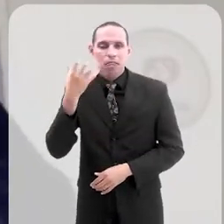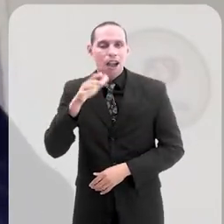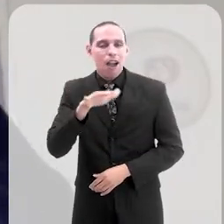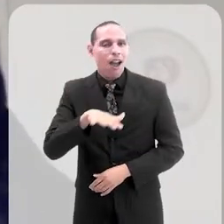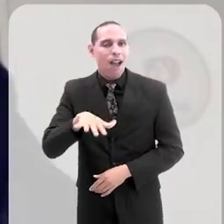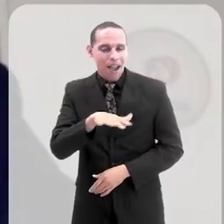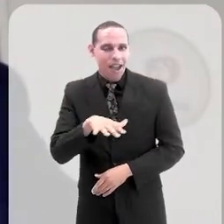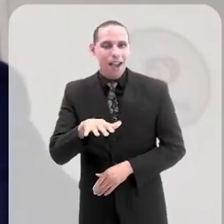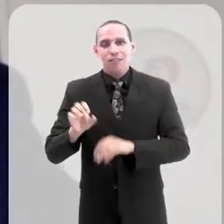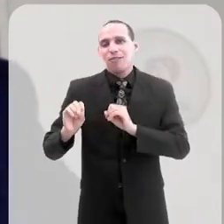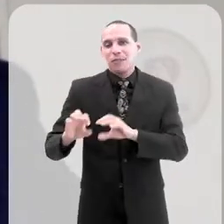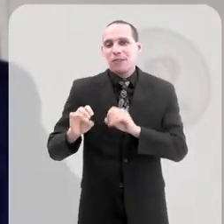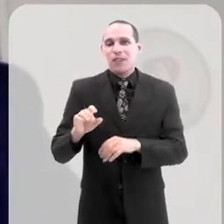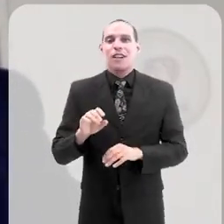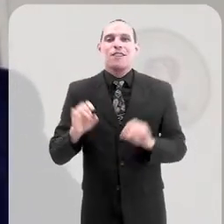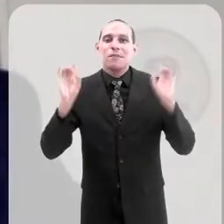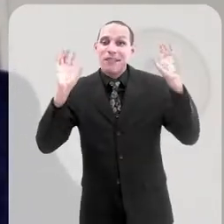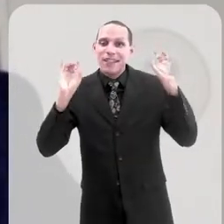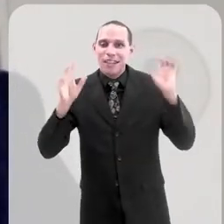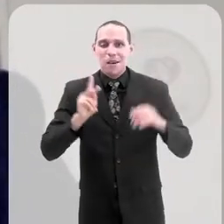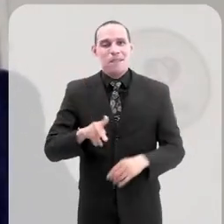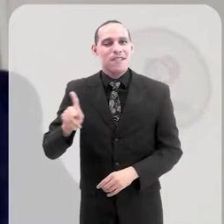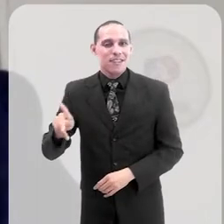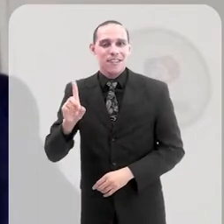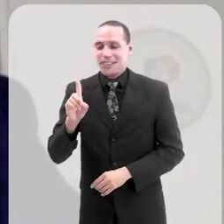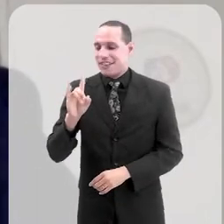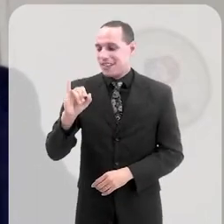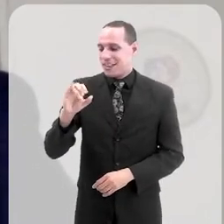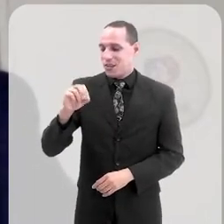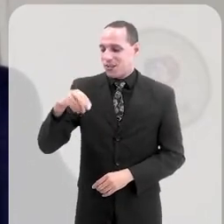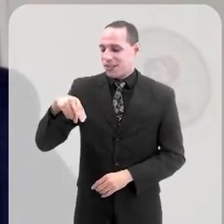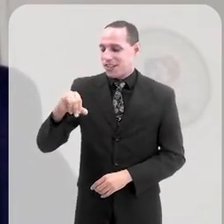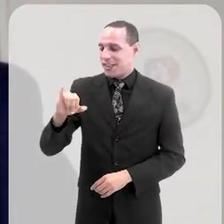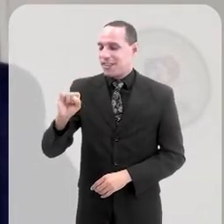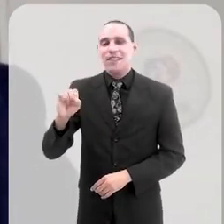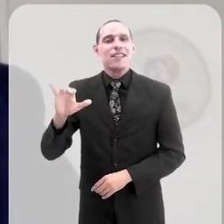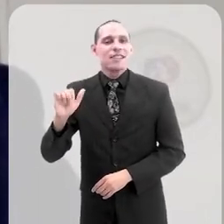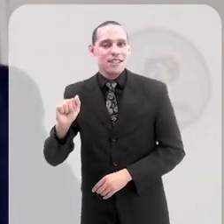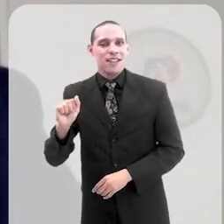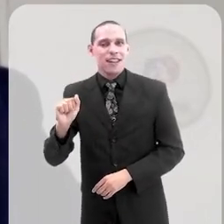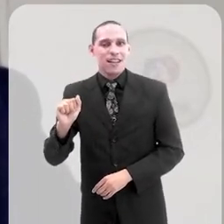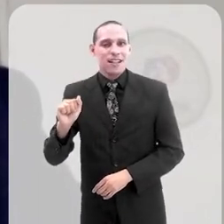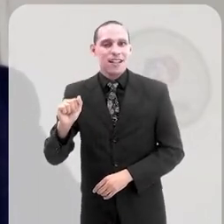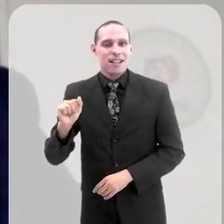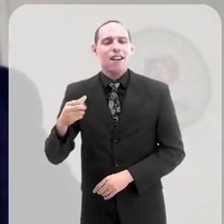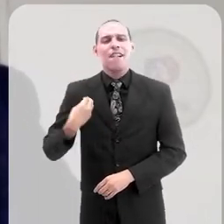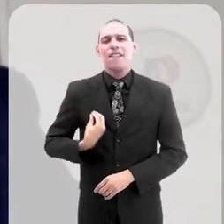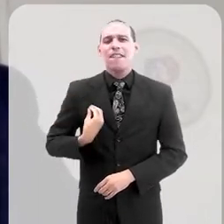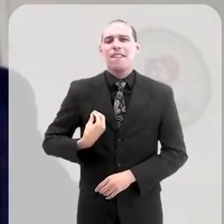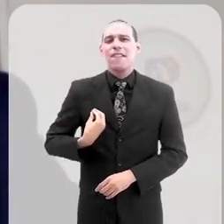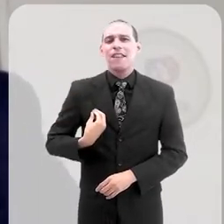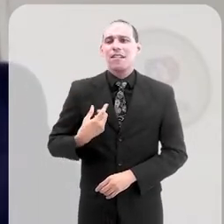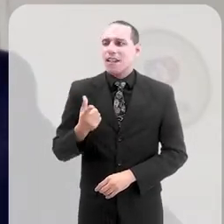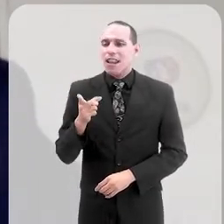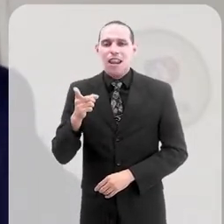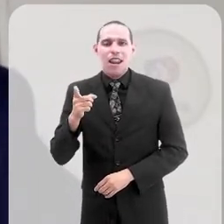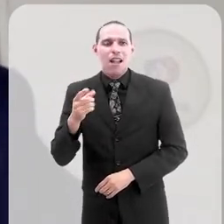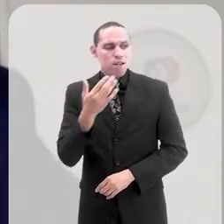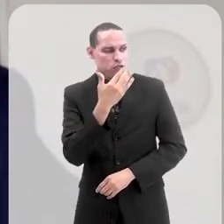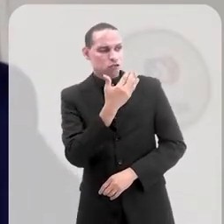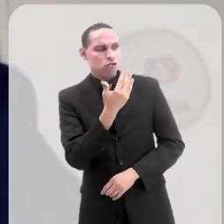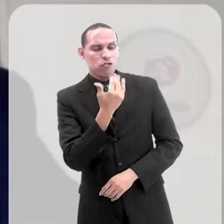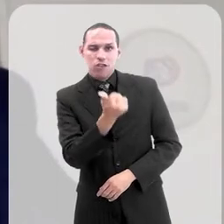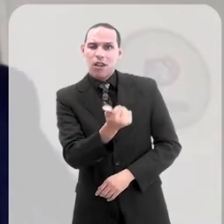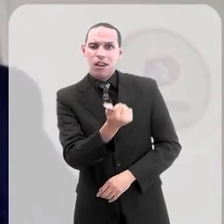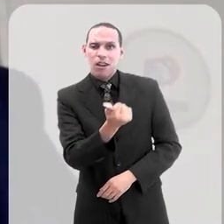pela área da educação especial quando eu tive uma professora Dionísia, lá Mônica, que me chamou para fazer um estágio